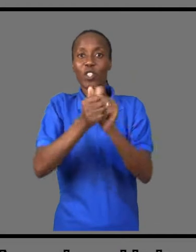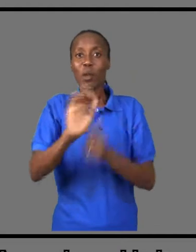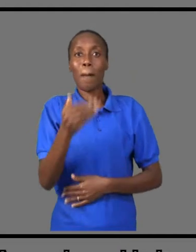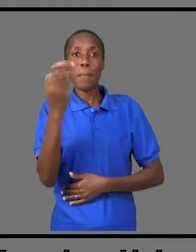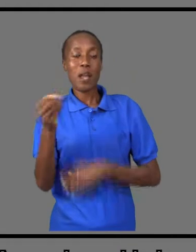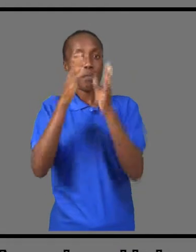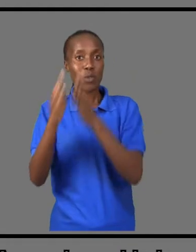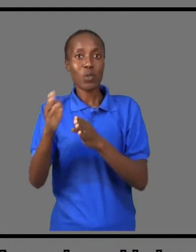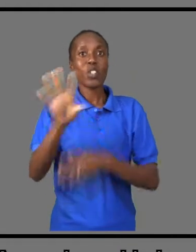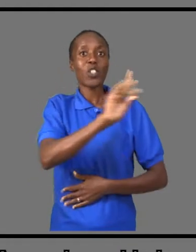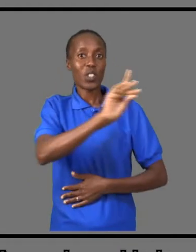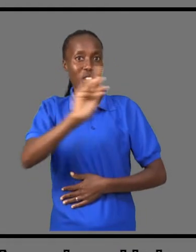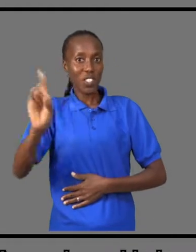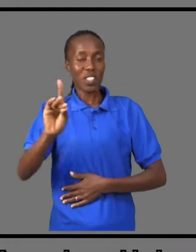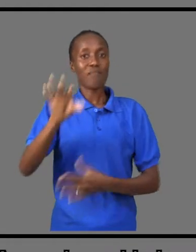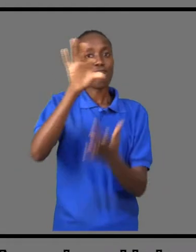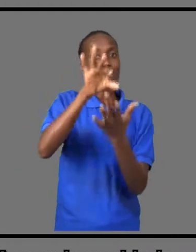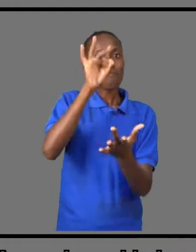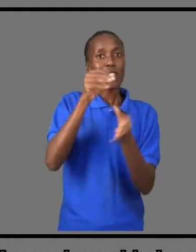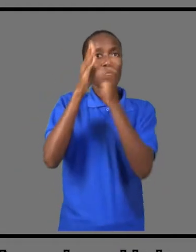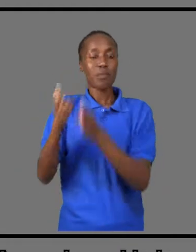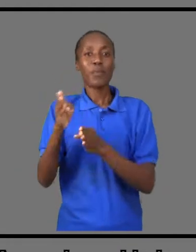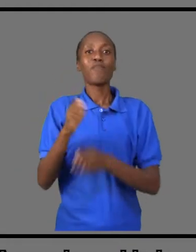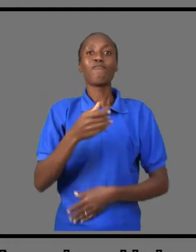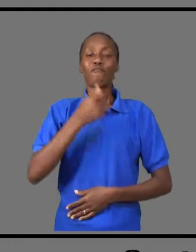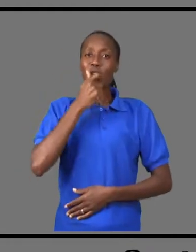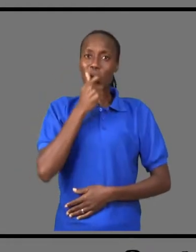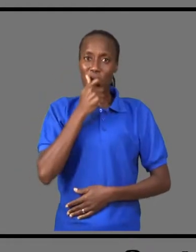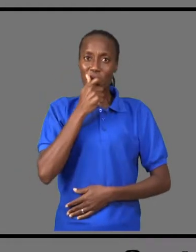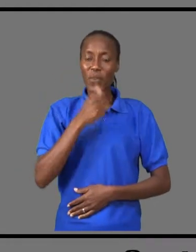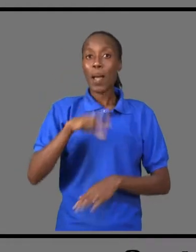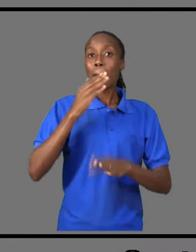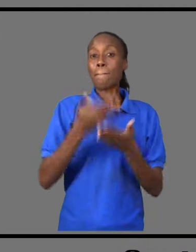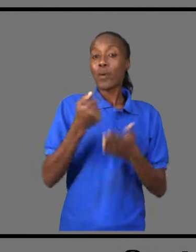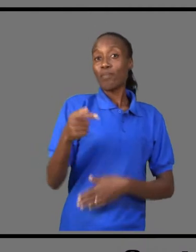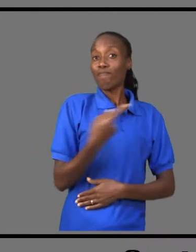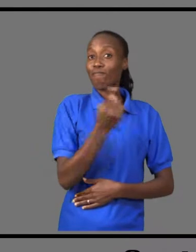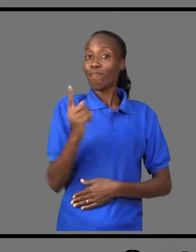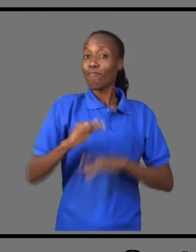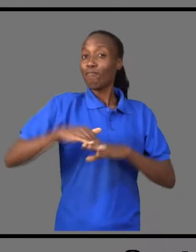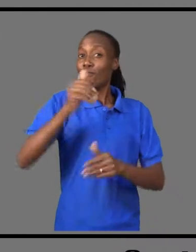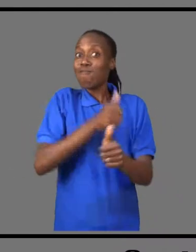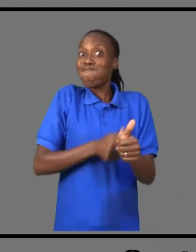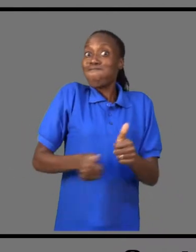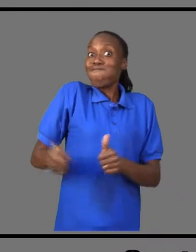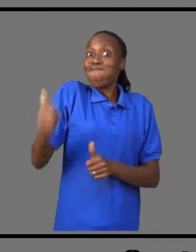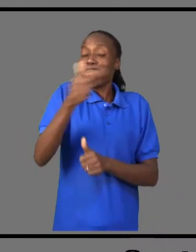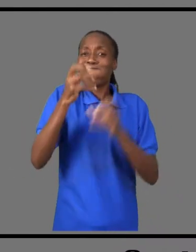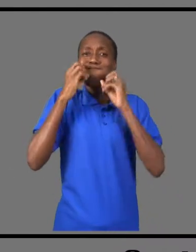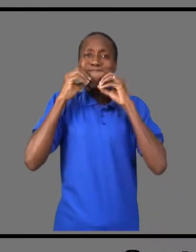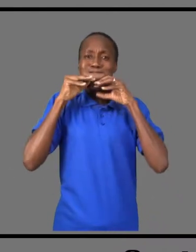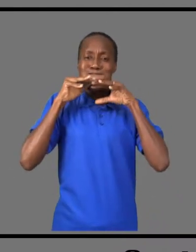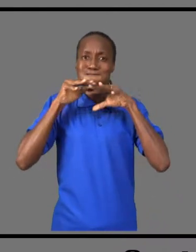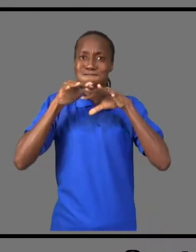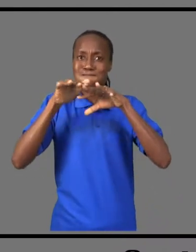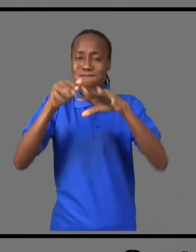adaptados e a eleição do melhor árbitro ou juiz. O ponto mais alto da gala será a divulgação